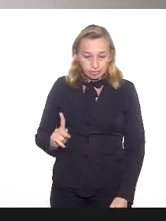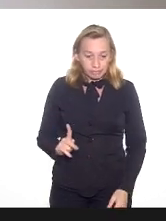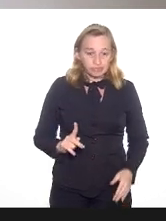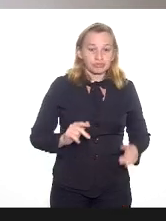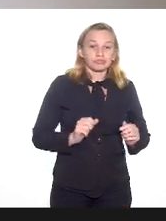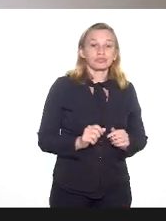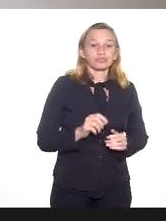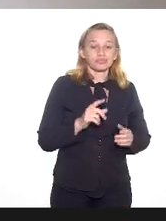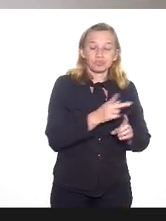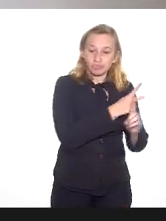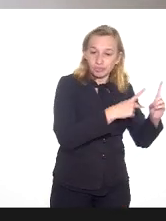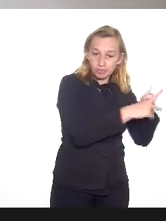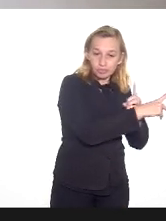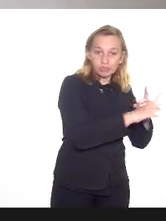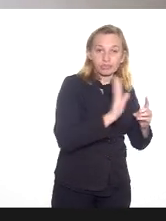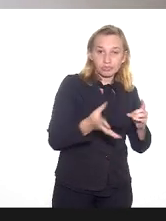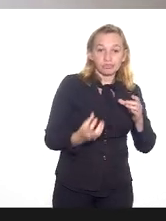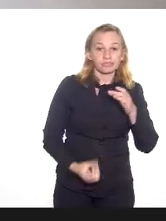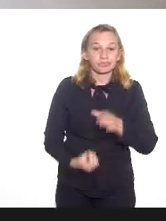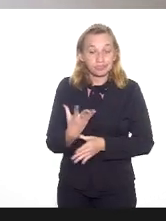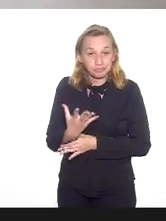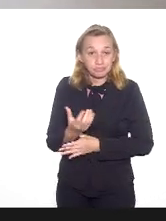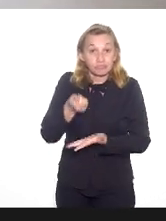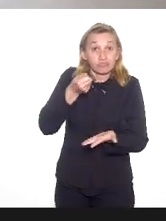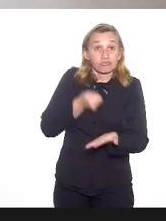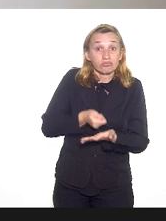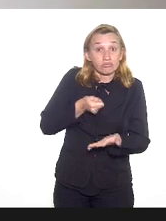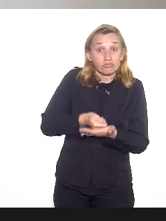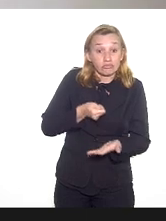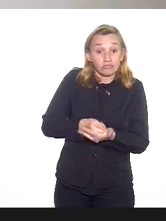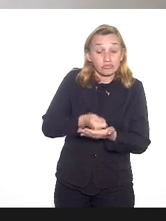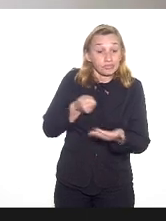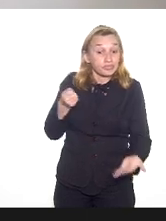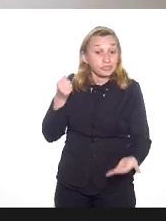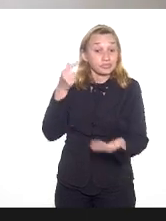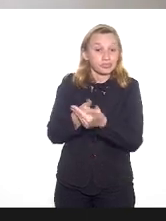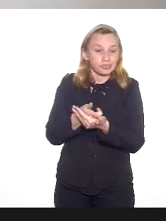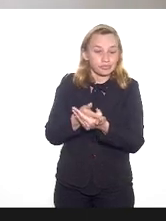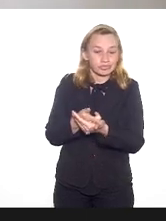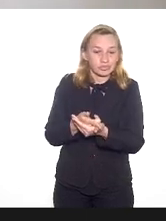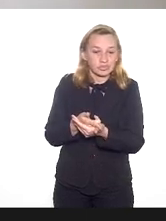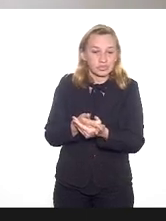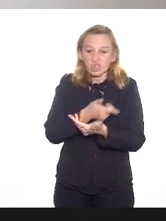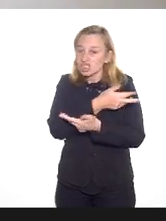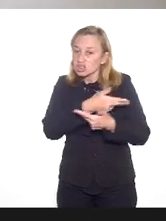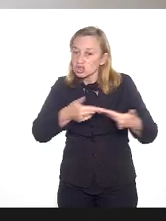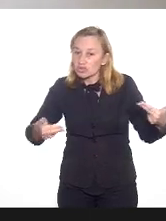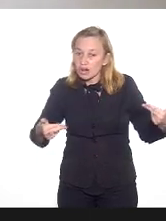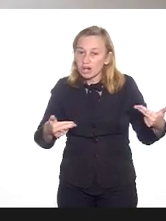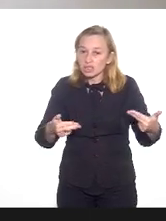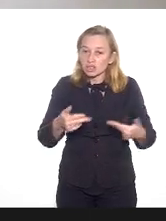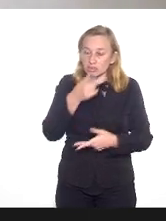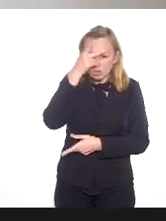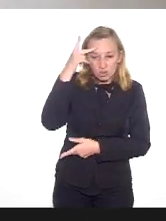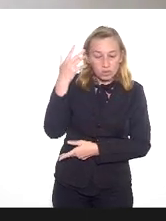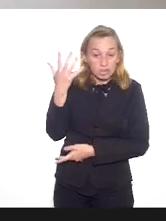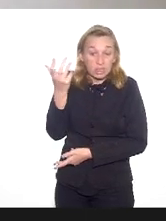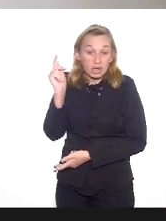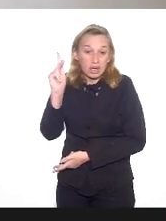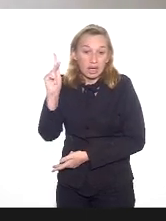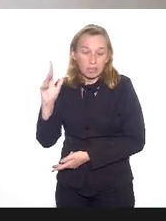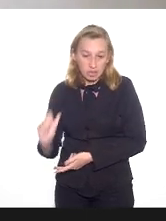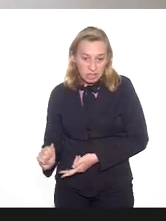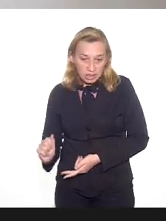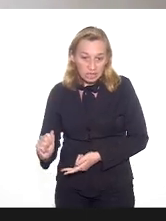Rio Previdência já é criado com uma obrigação de pagar centenas de milhares de aposentados que